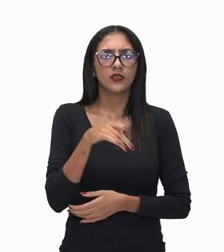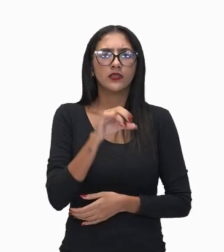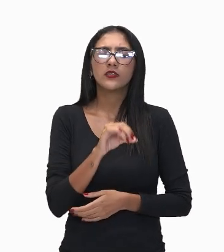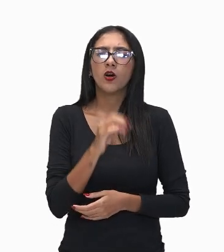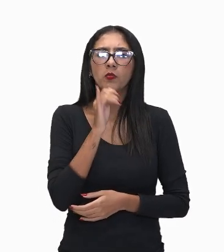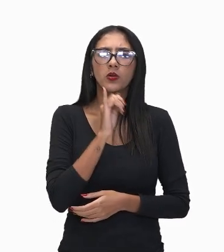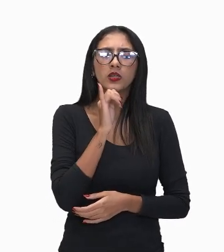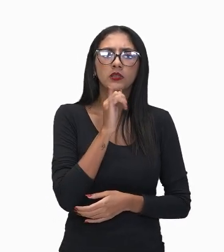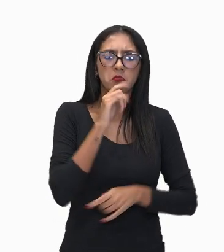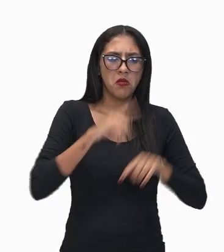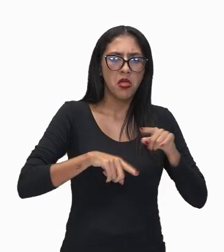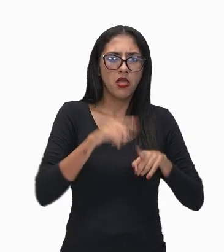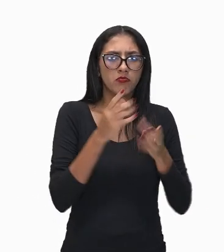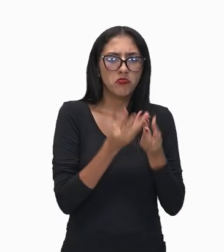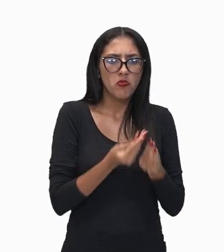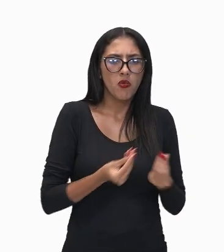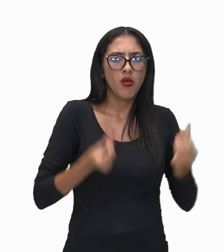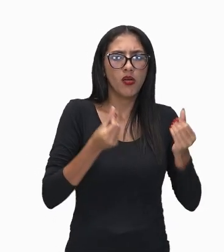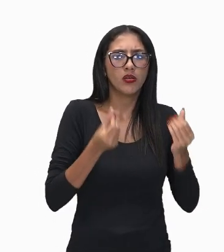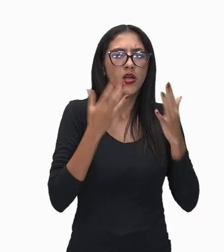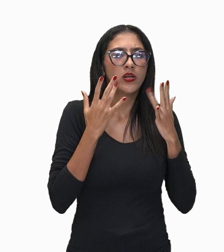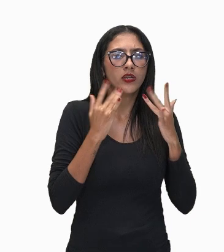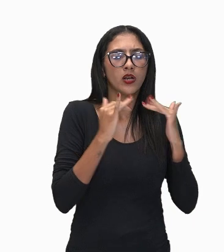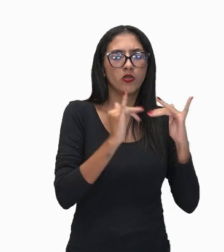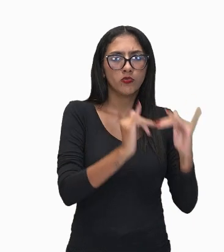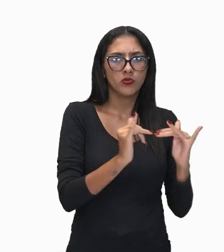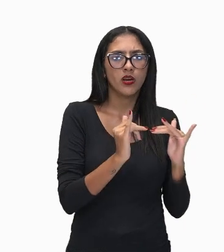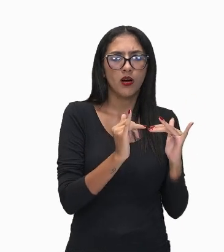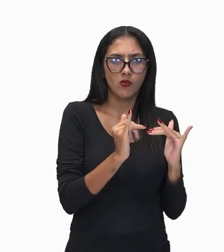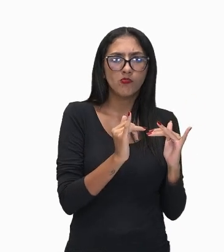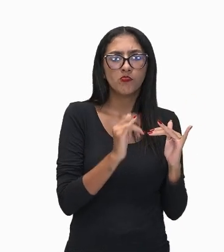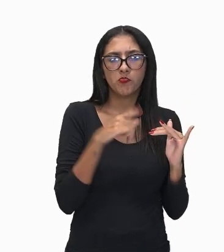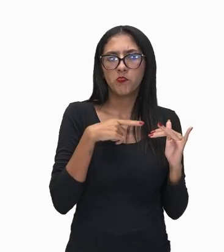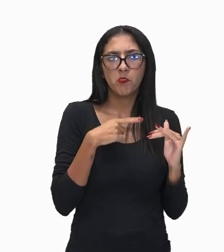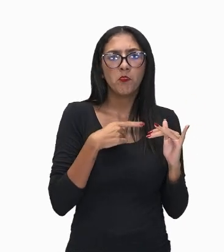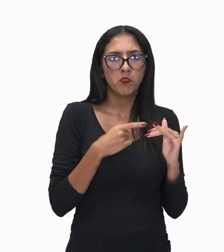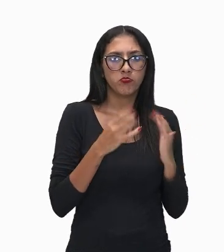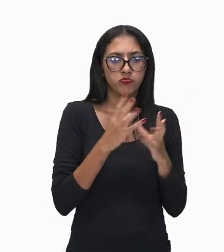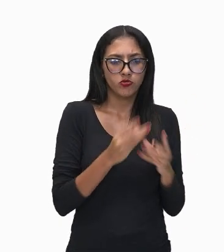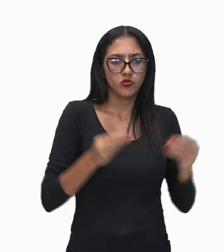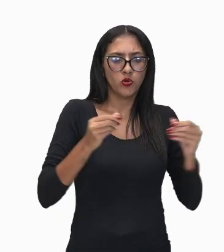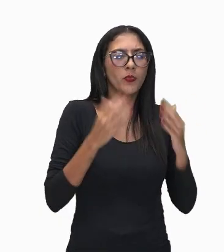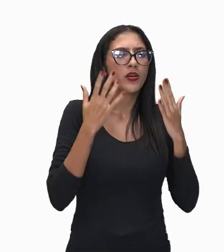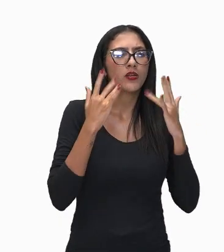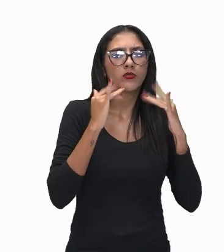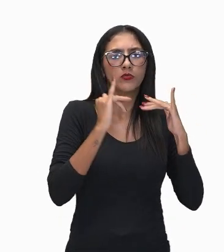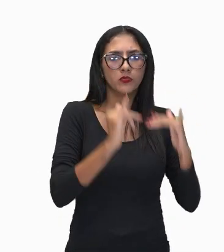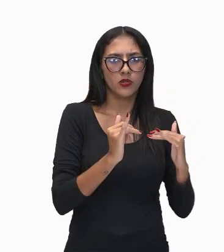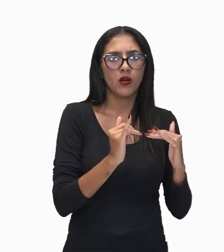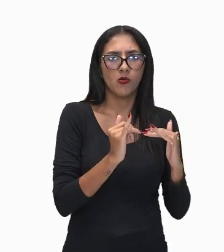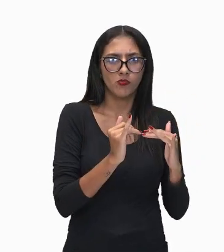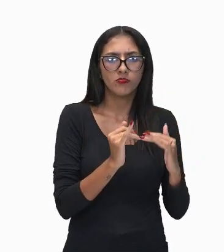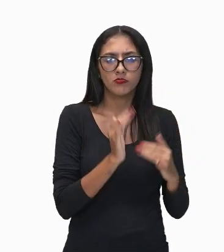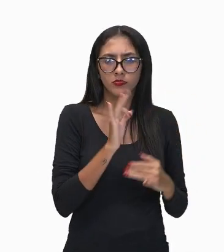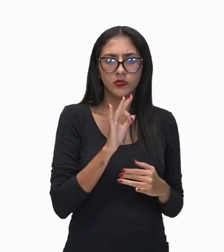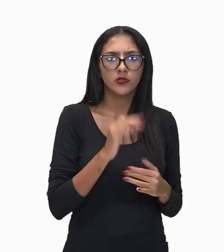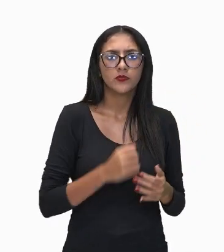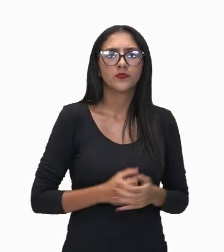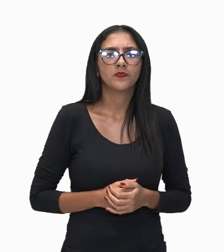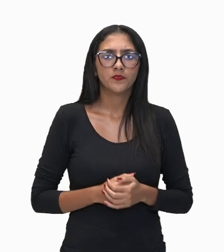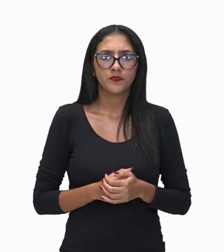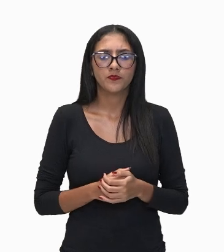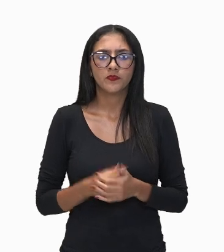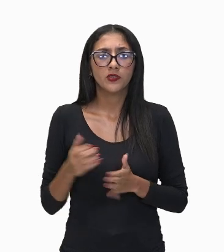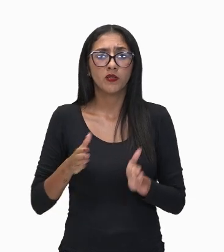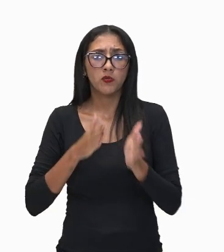ambiente. Eles são facilmente degradados por processos biológicos, que são os polímeros naturais.